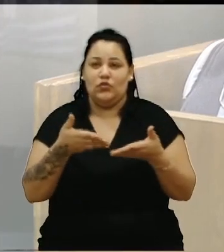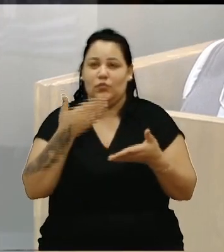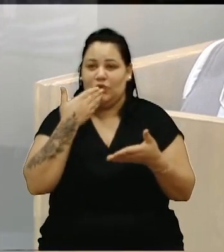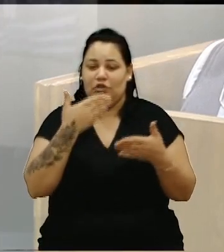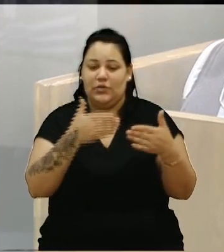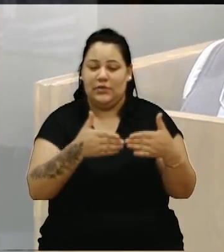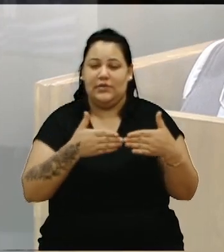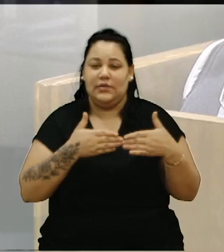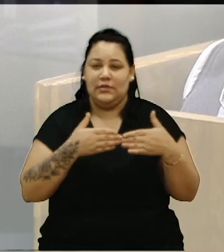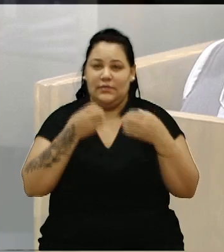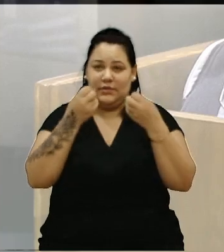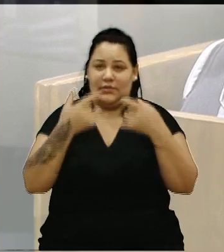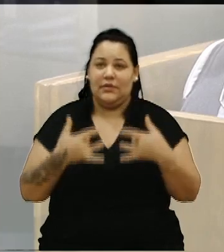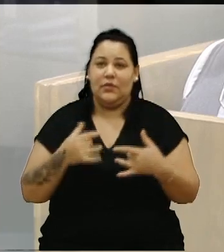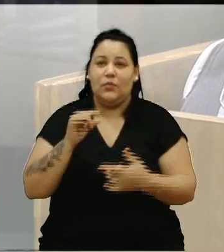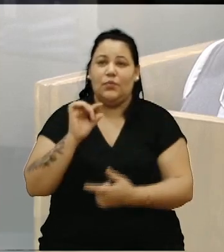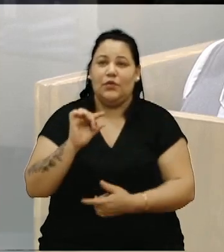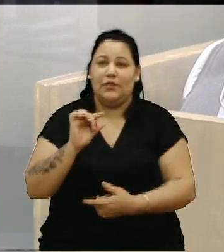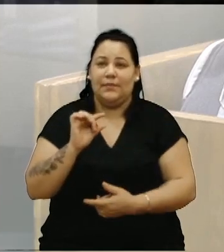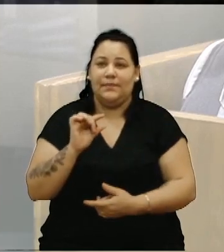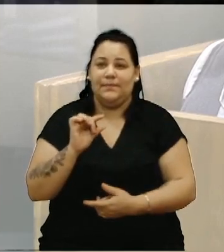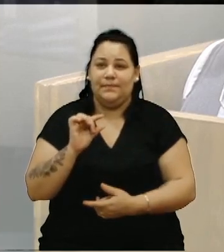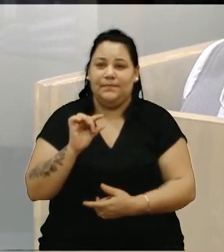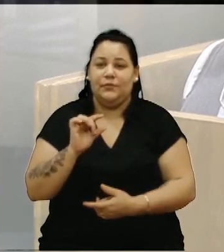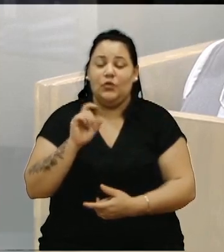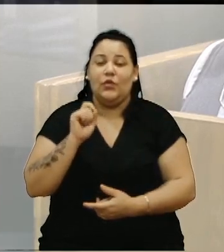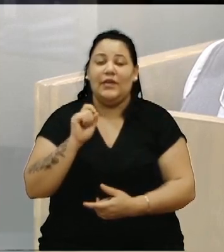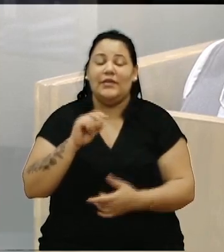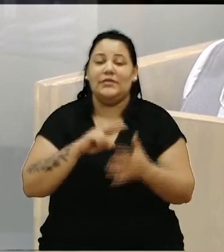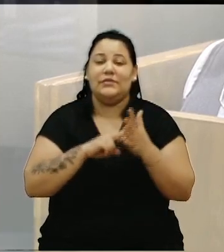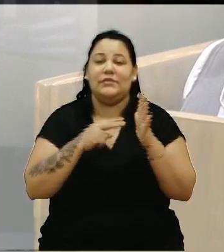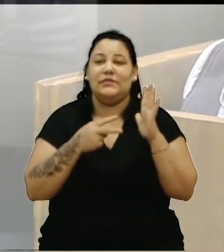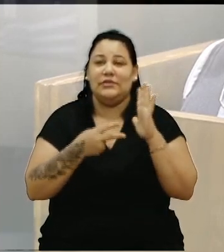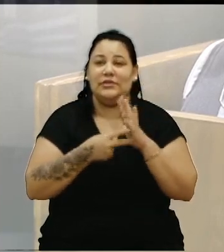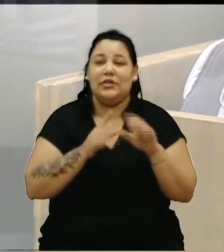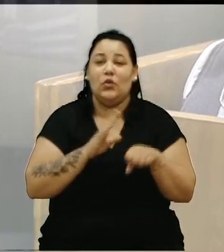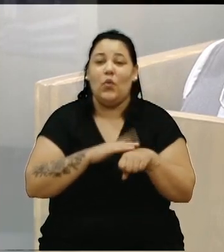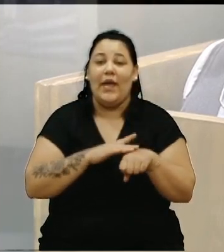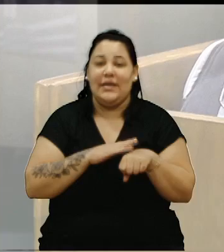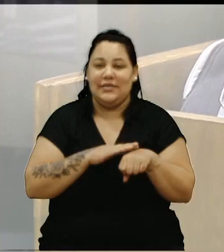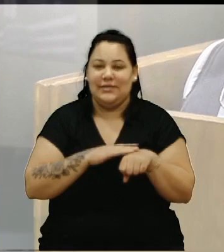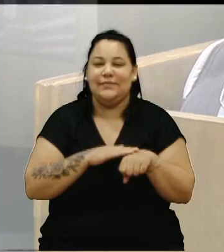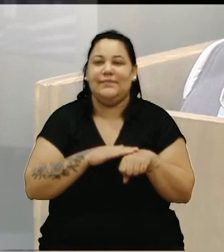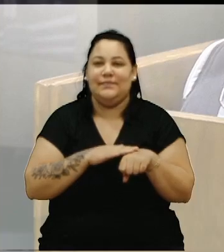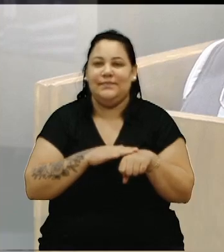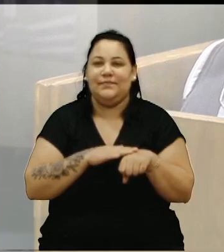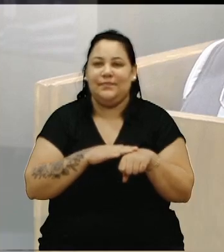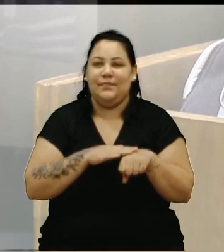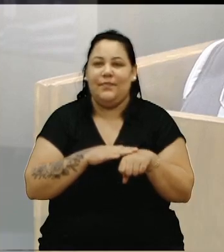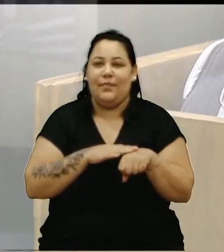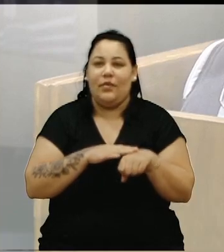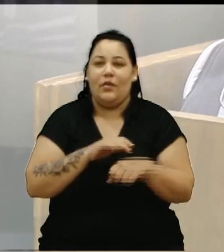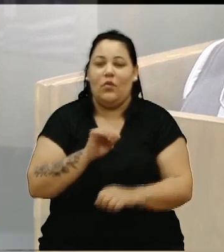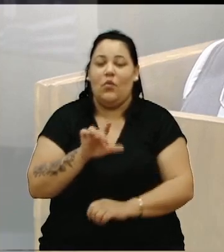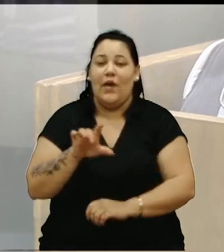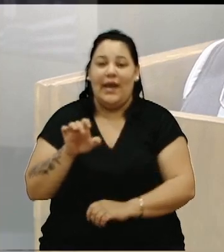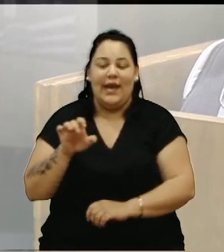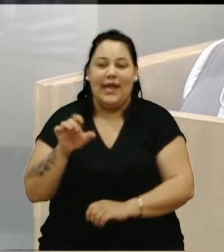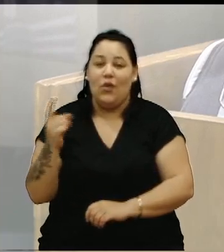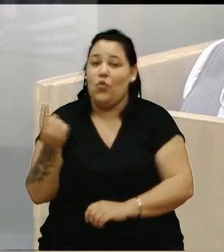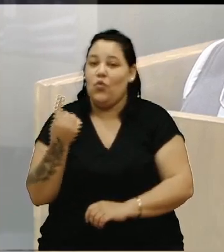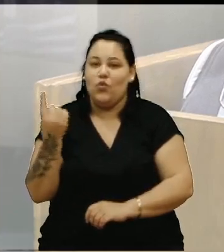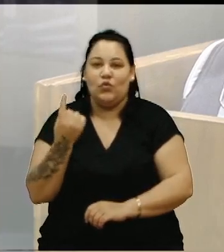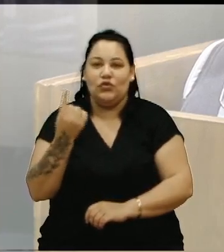vir explicar um pouco o que é essa síndrome tão rara. O Alexandre, a princípio, é o único de Caxias do Sul, tá?